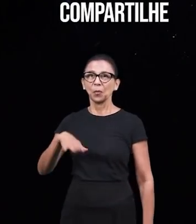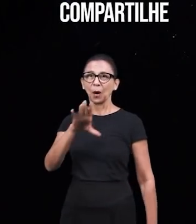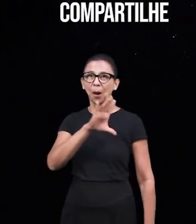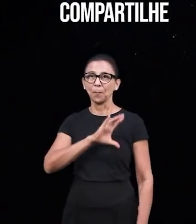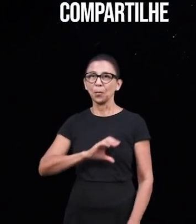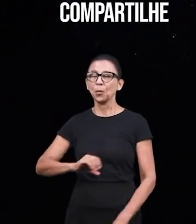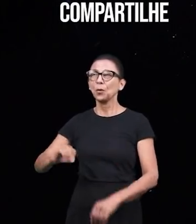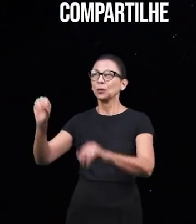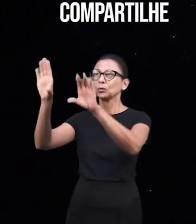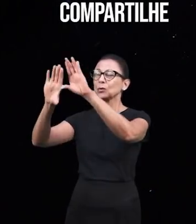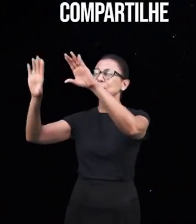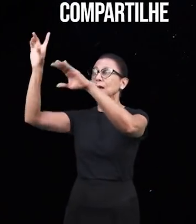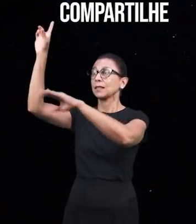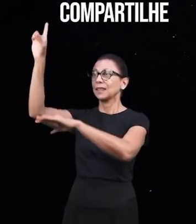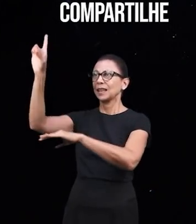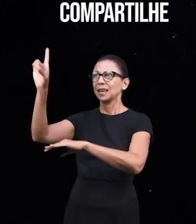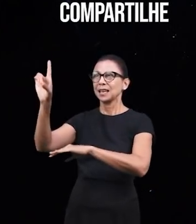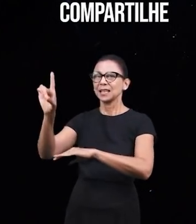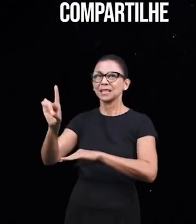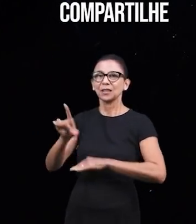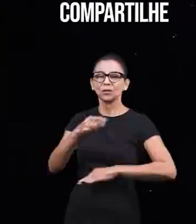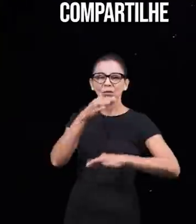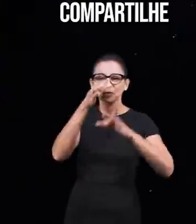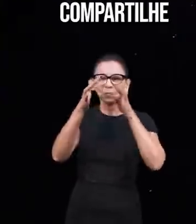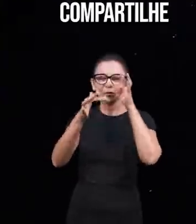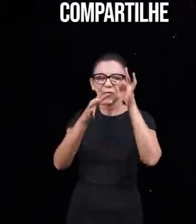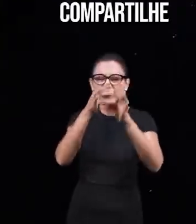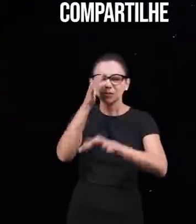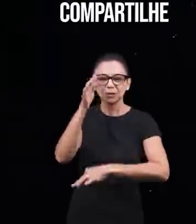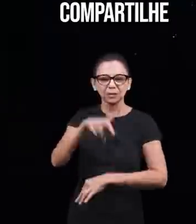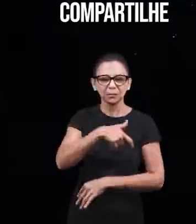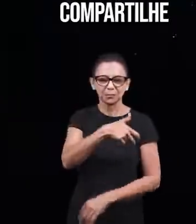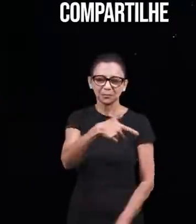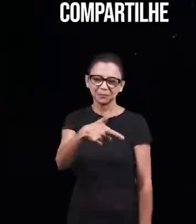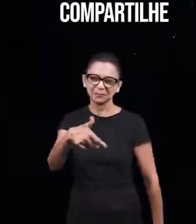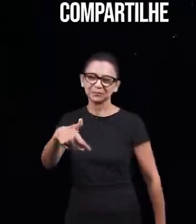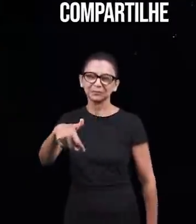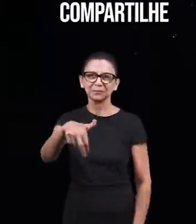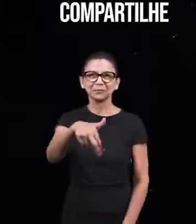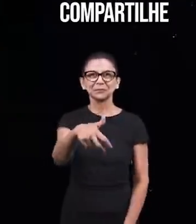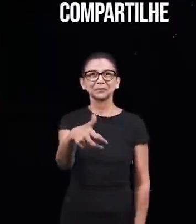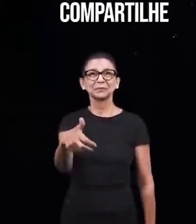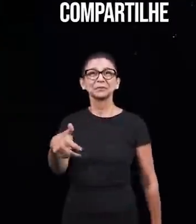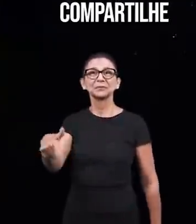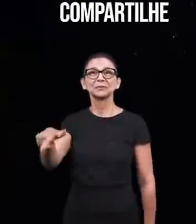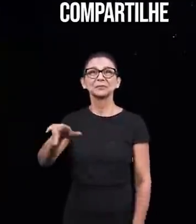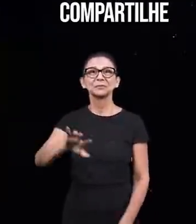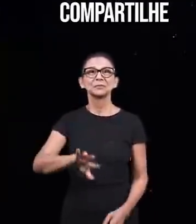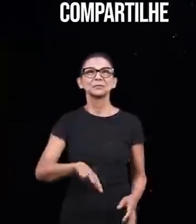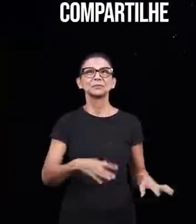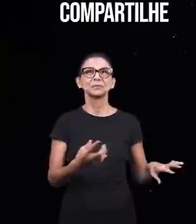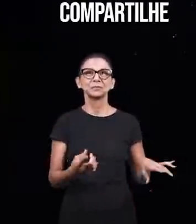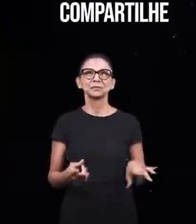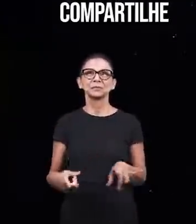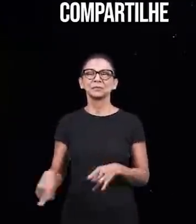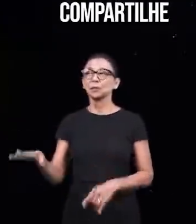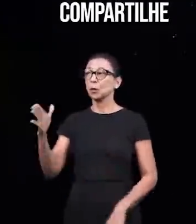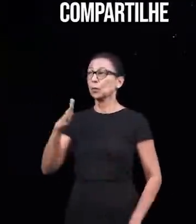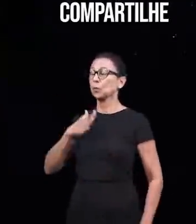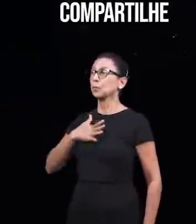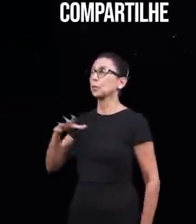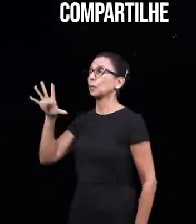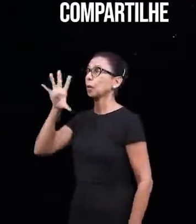canteiros de bálsamo. O meu amado desceu ao seu